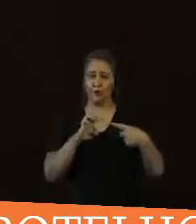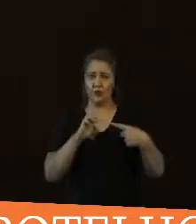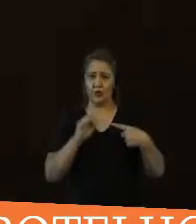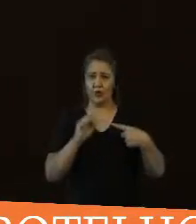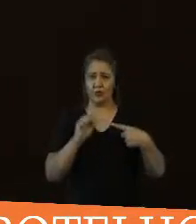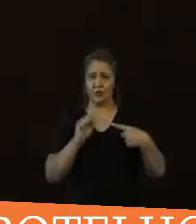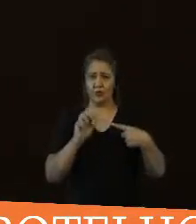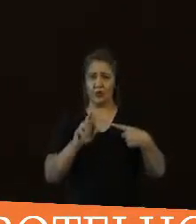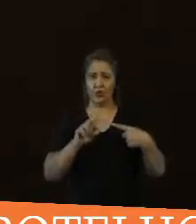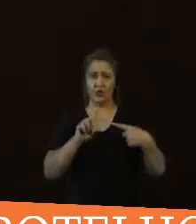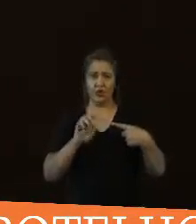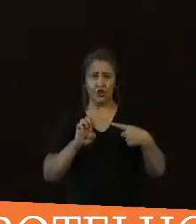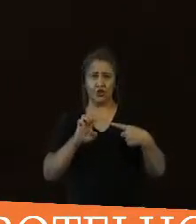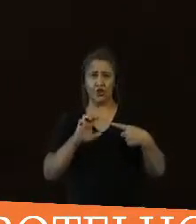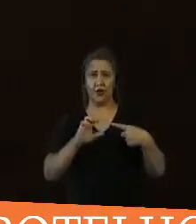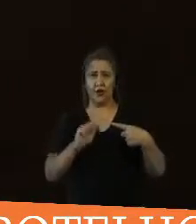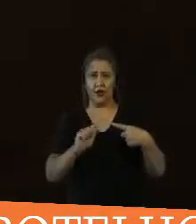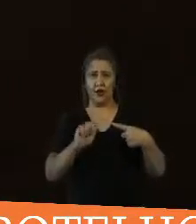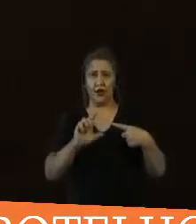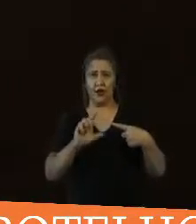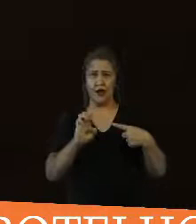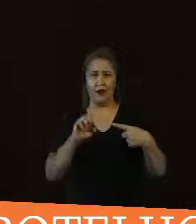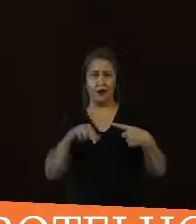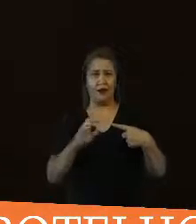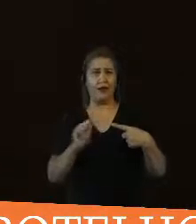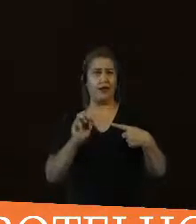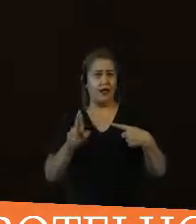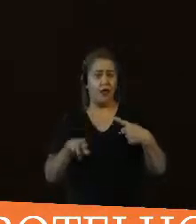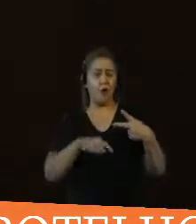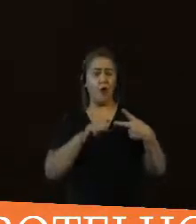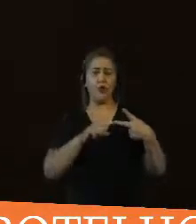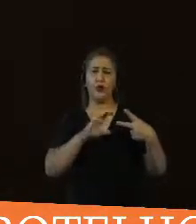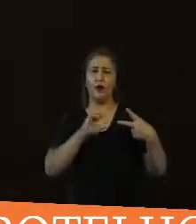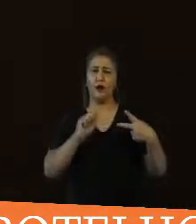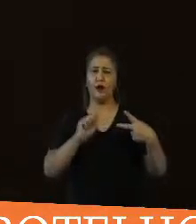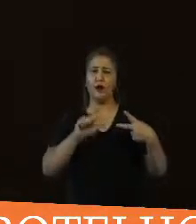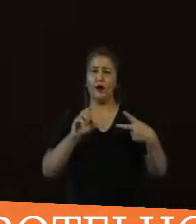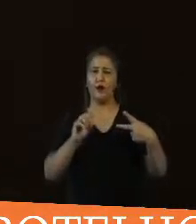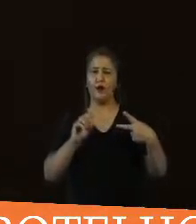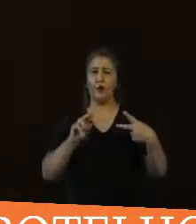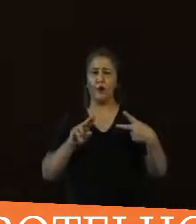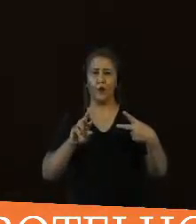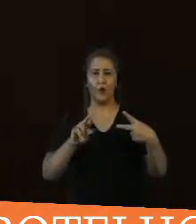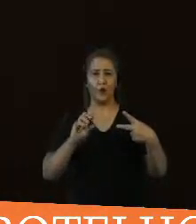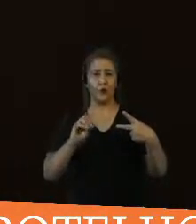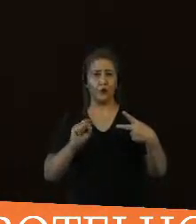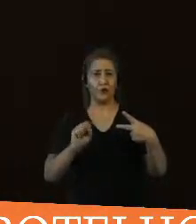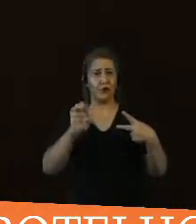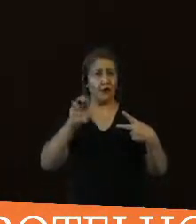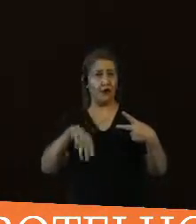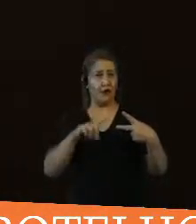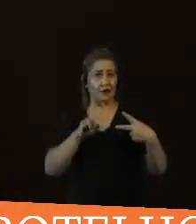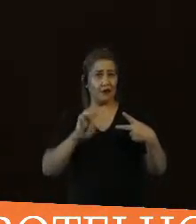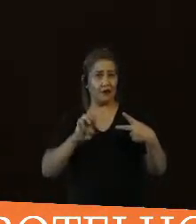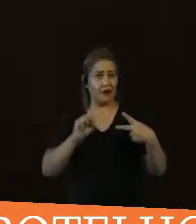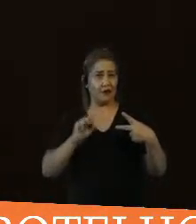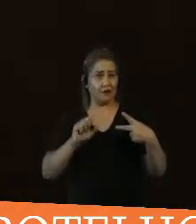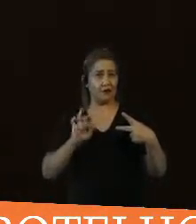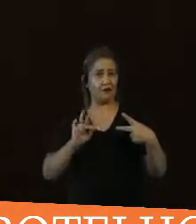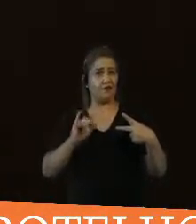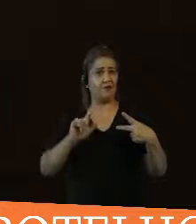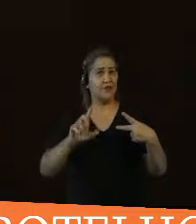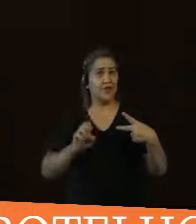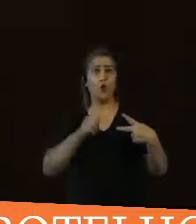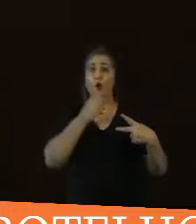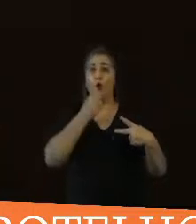Alencar e também um outro que se chama Calouros em Desfile, que era dirigido pelo Ari